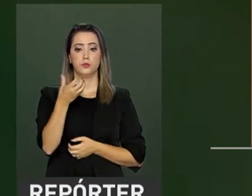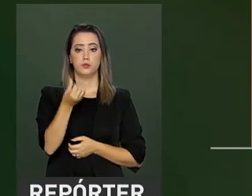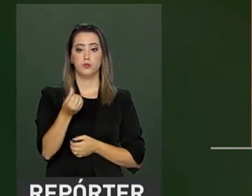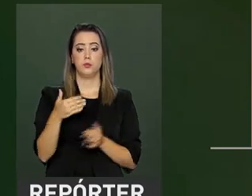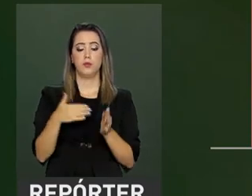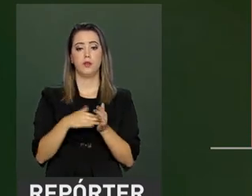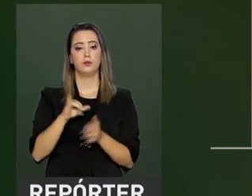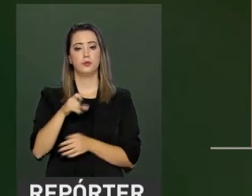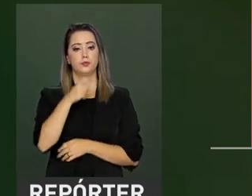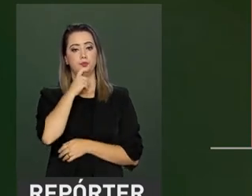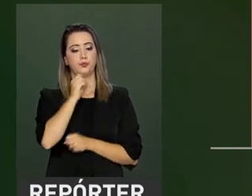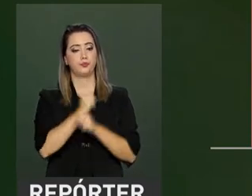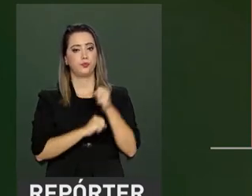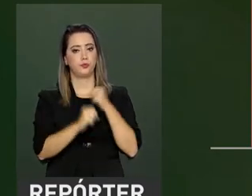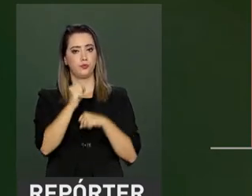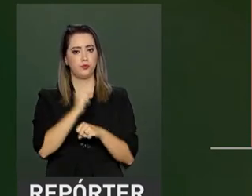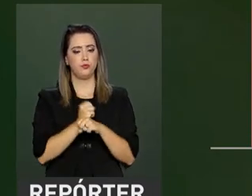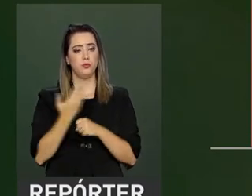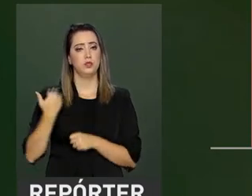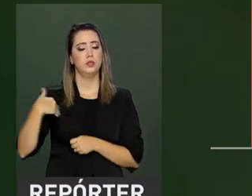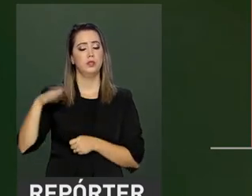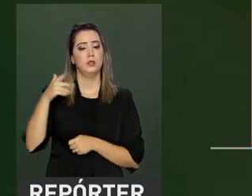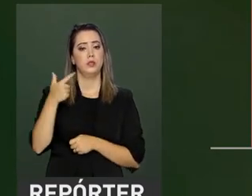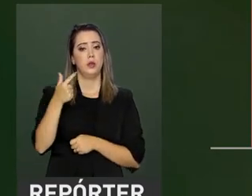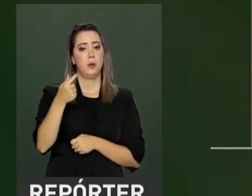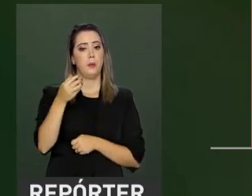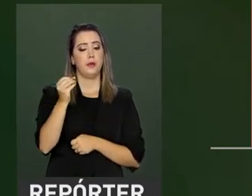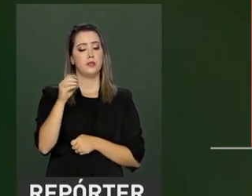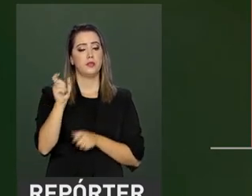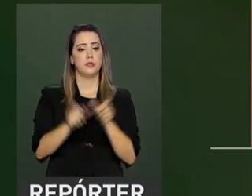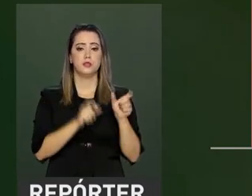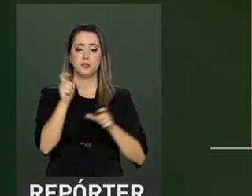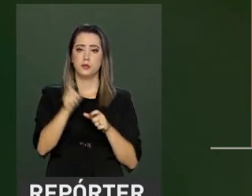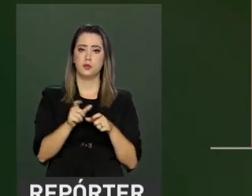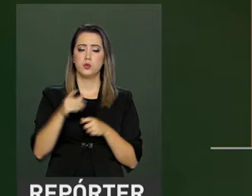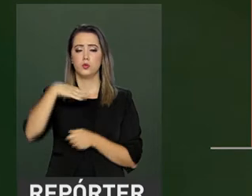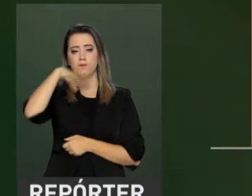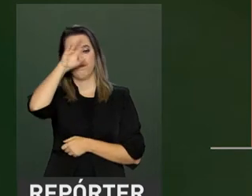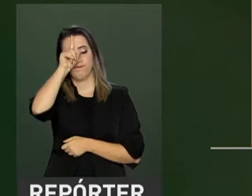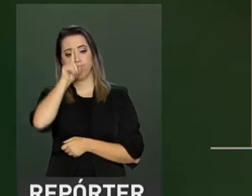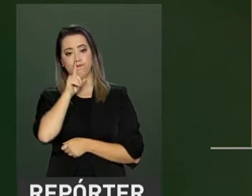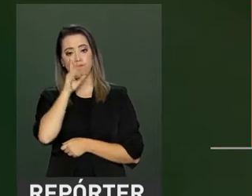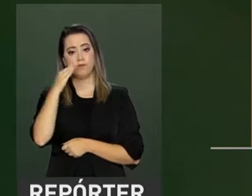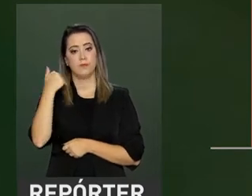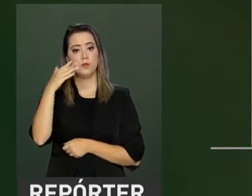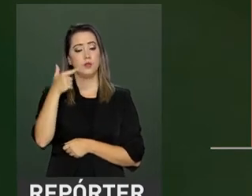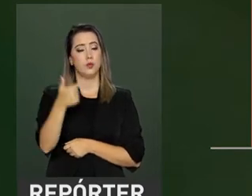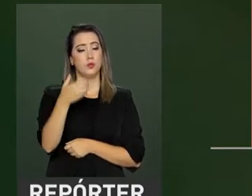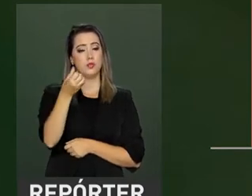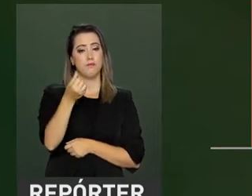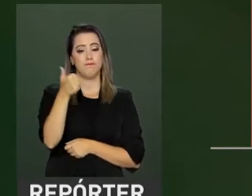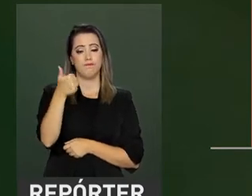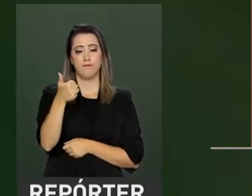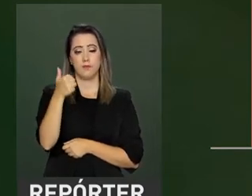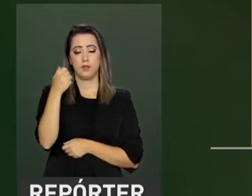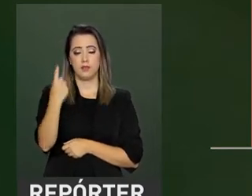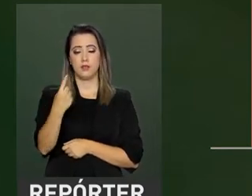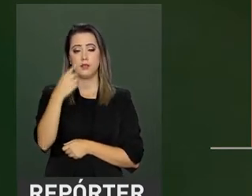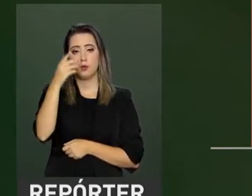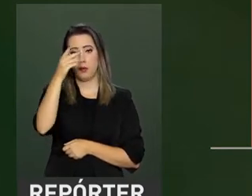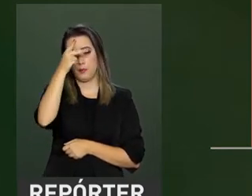junho do ano passado o país registrou mais de 700 casos e 261 mortes por febre amarela